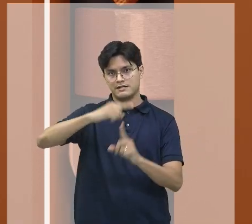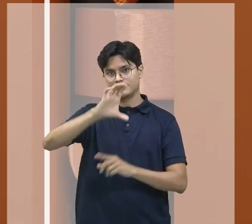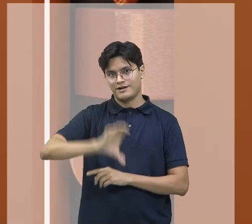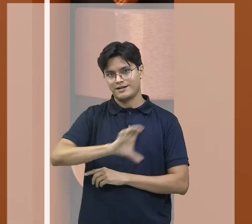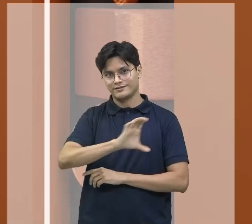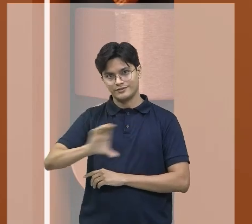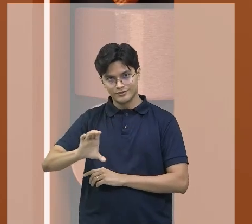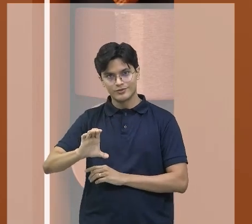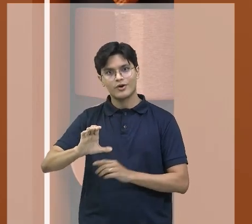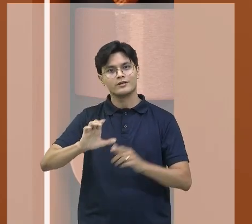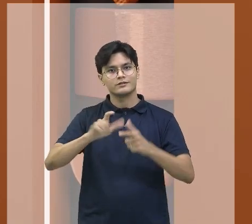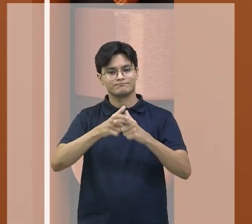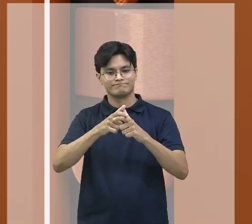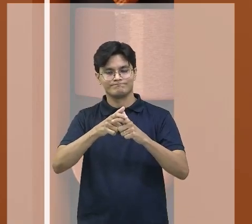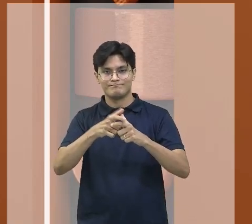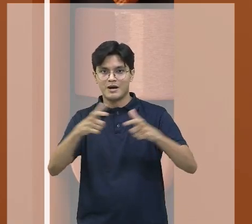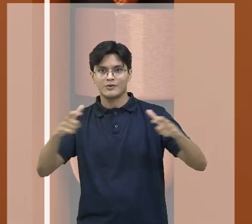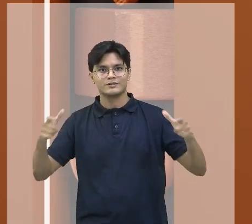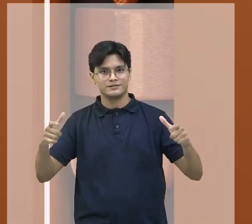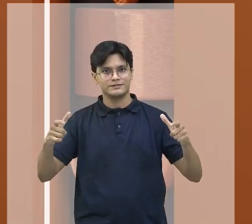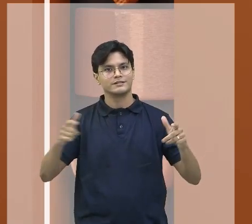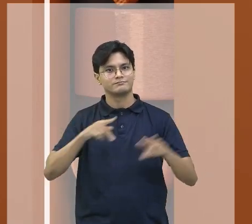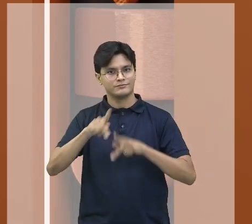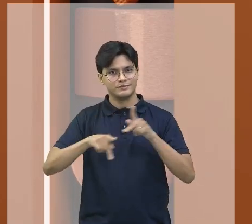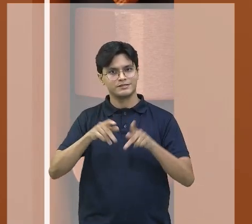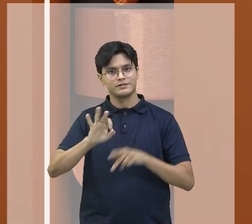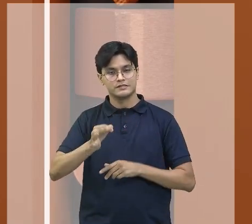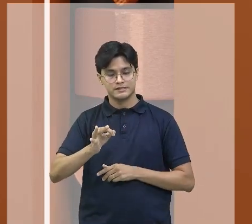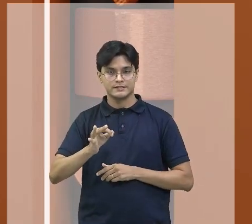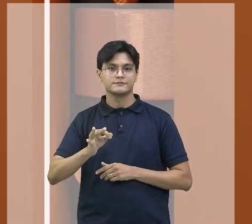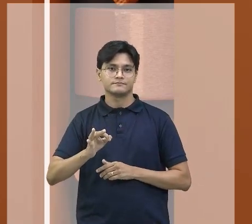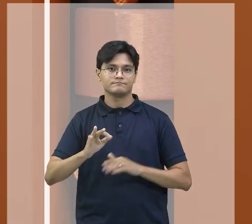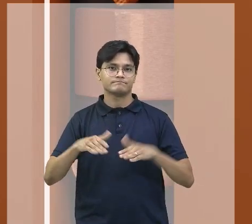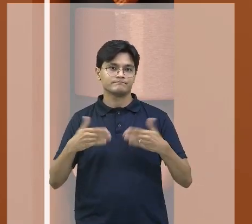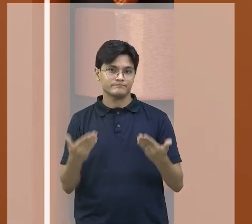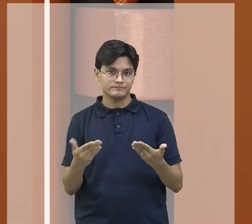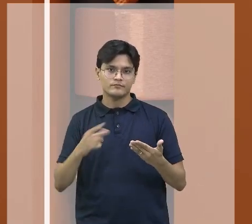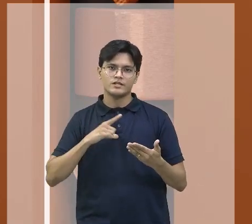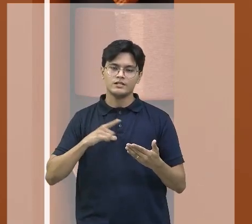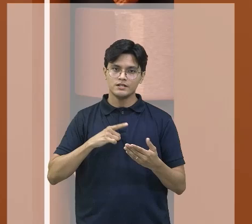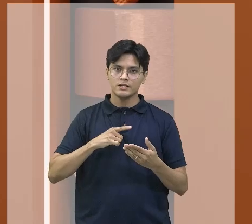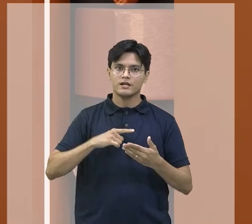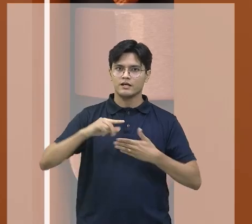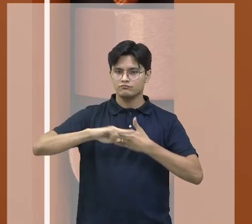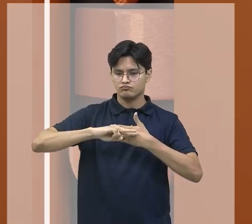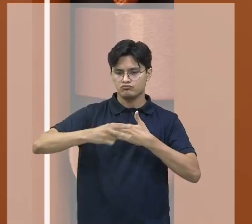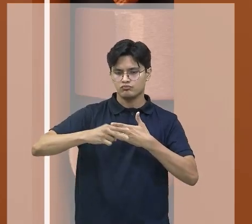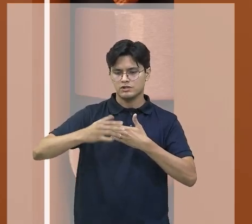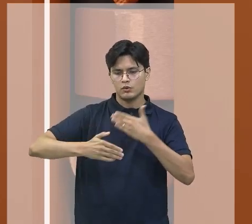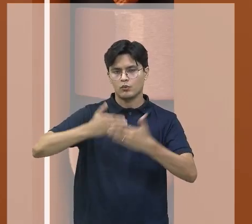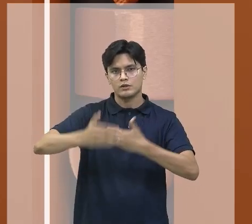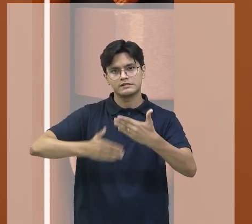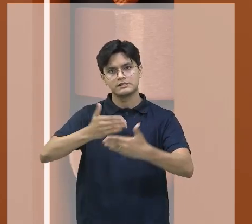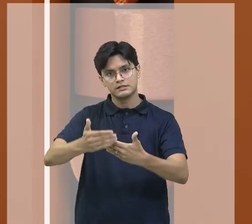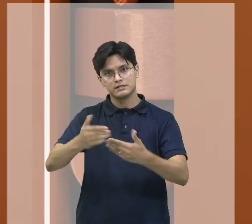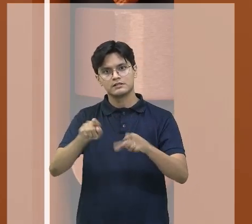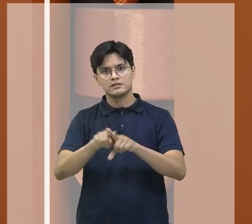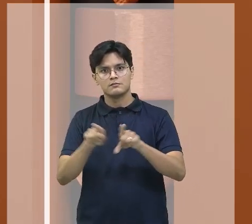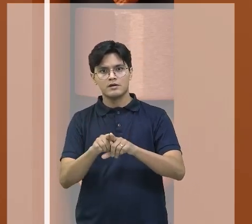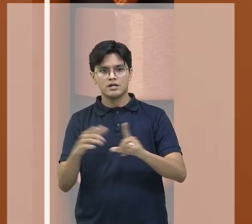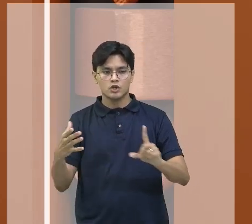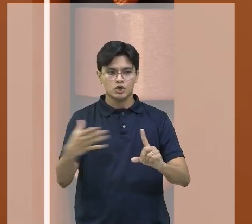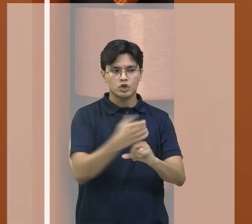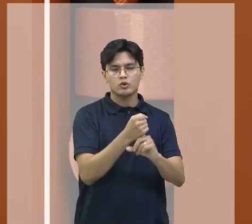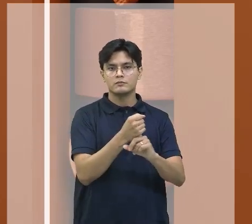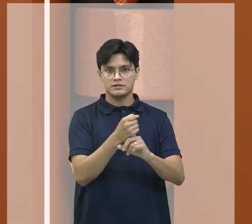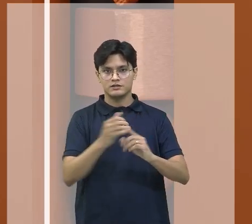Católica predominando, então, né, deixando ali todo o seu legado, fazendo ali, né, dominando, então, ali toda